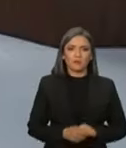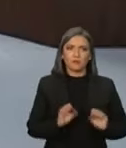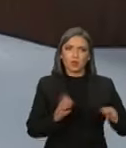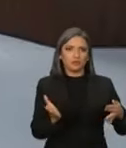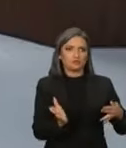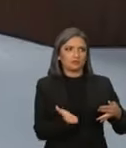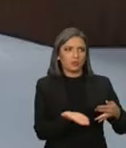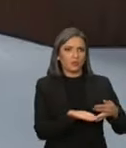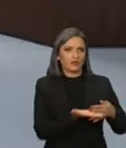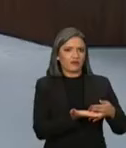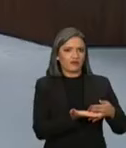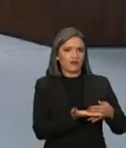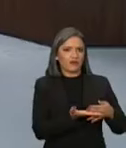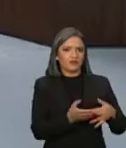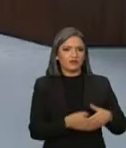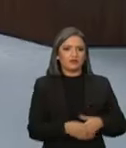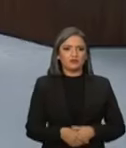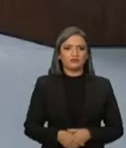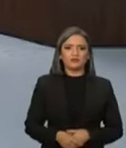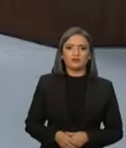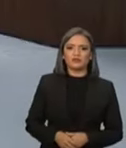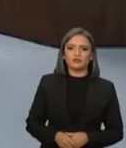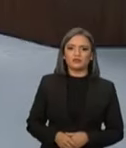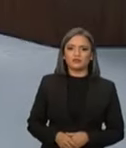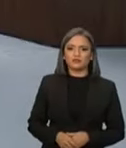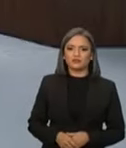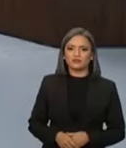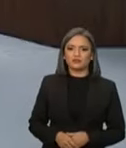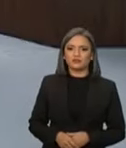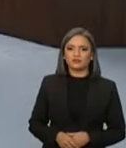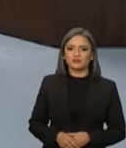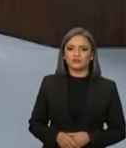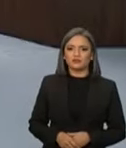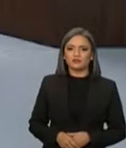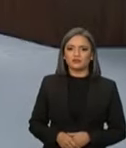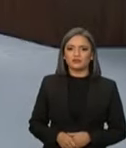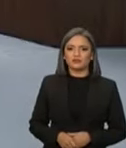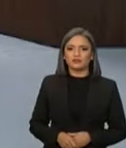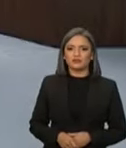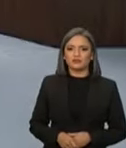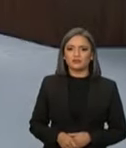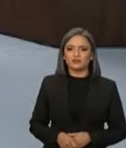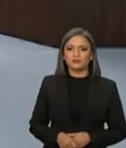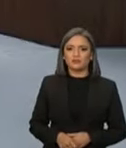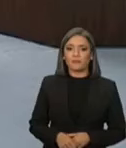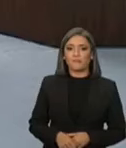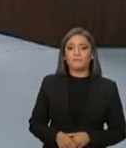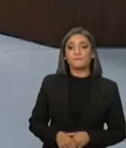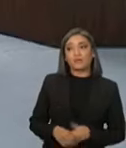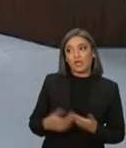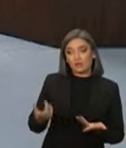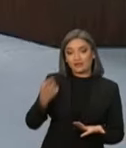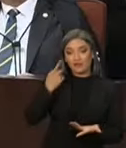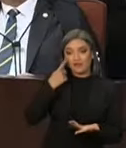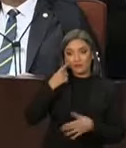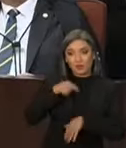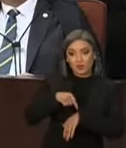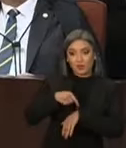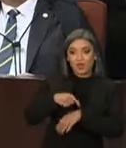intervalo. Eu tenho aqui, para fim do almoço, né? Eu